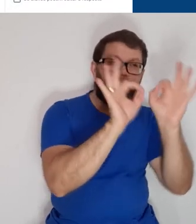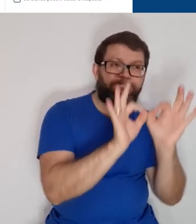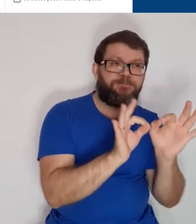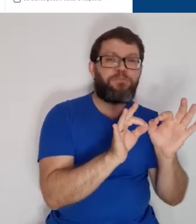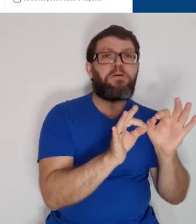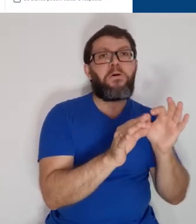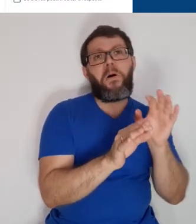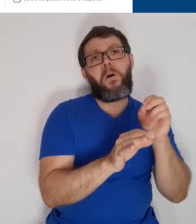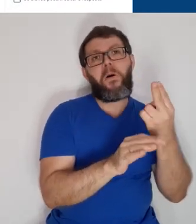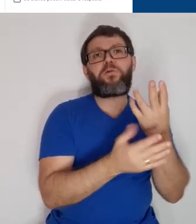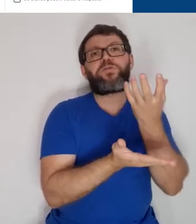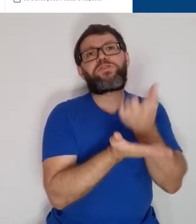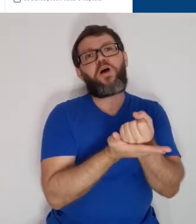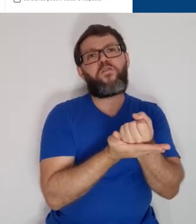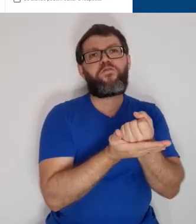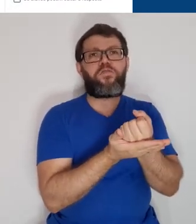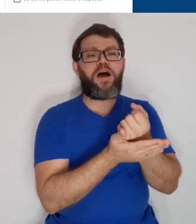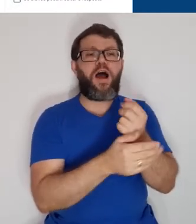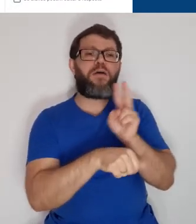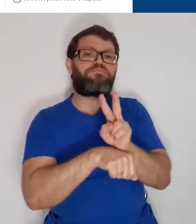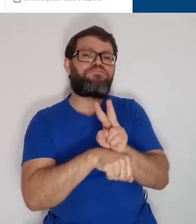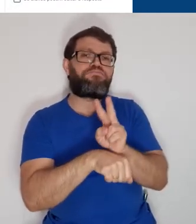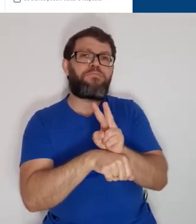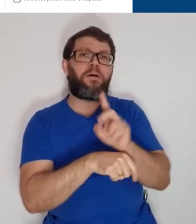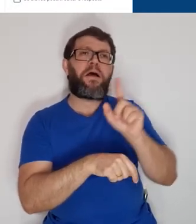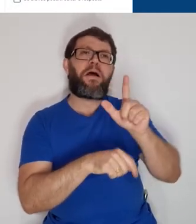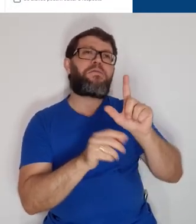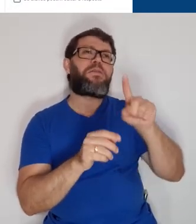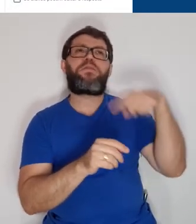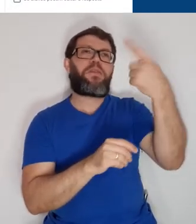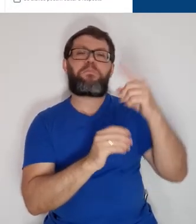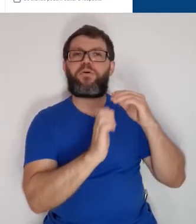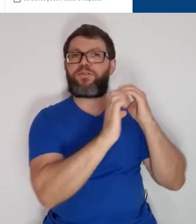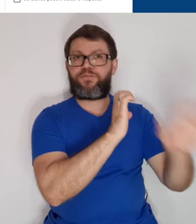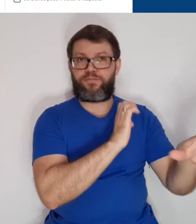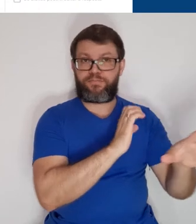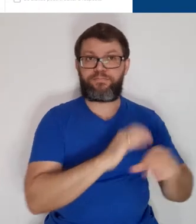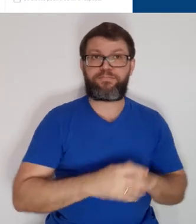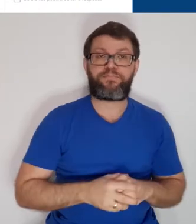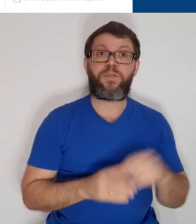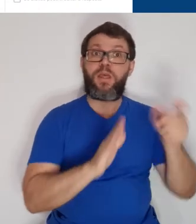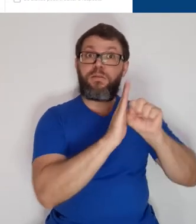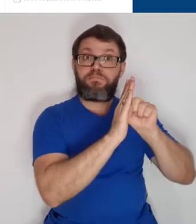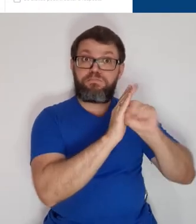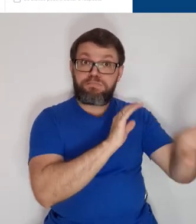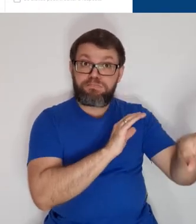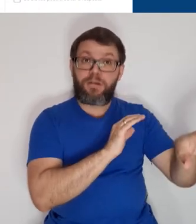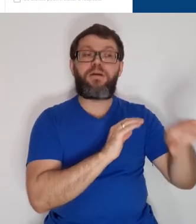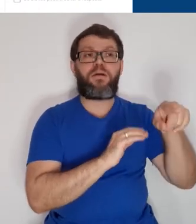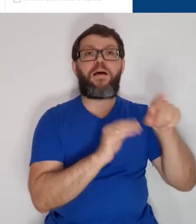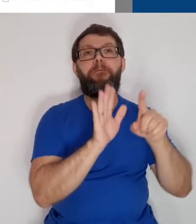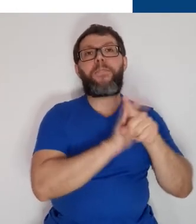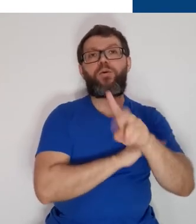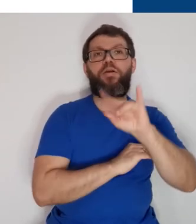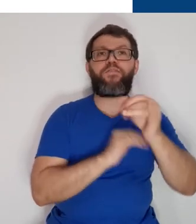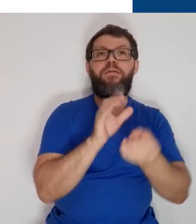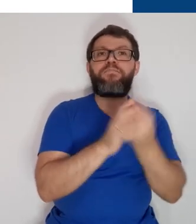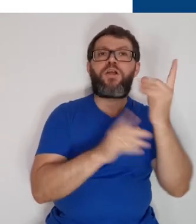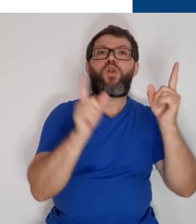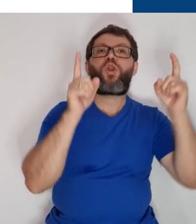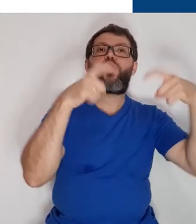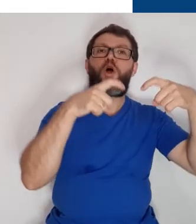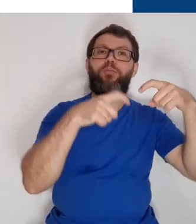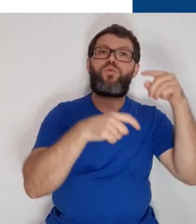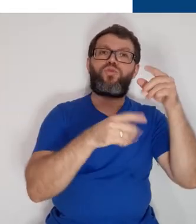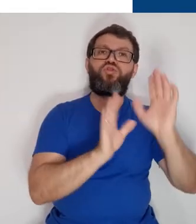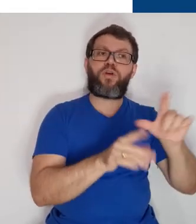ou Salvar esse rascunho para ser editado e enviado mais tarde depois de enviada à pergunta